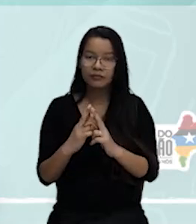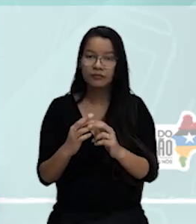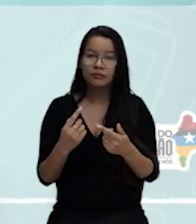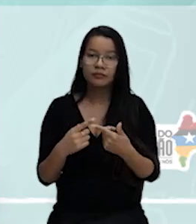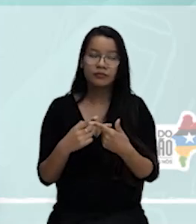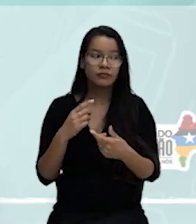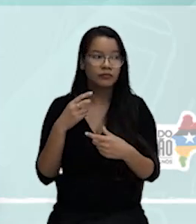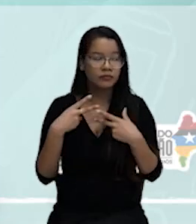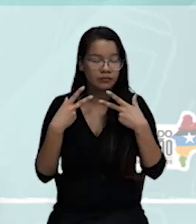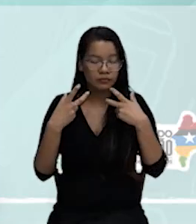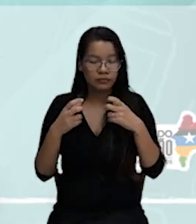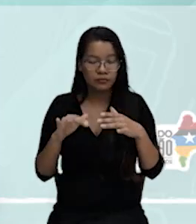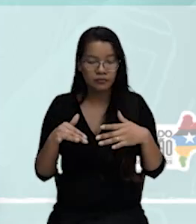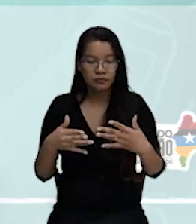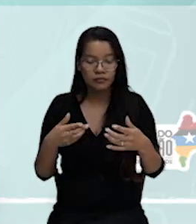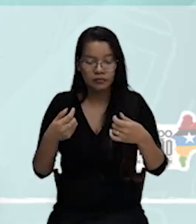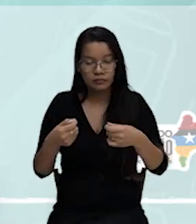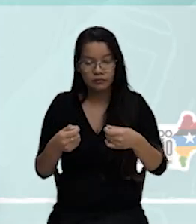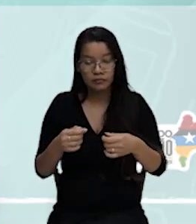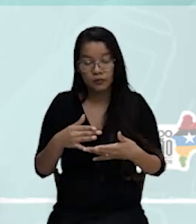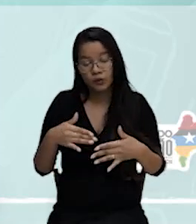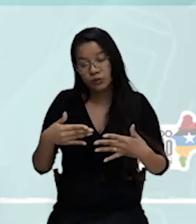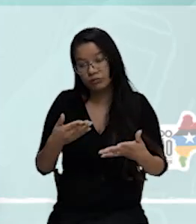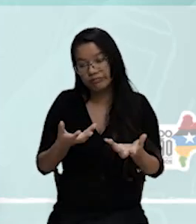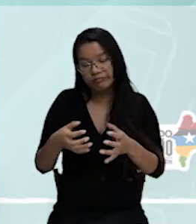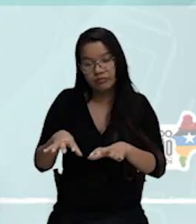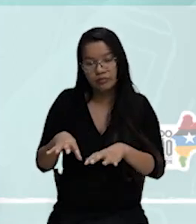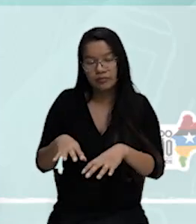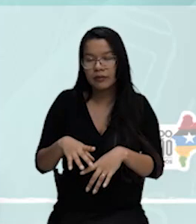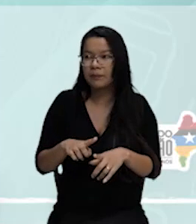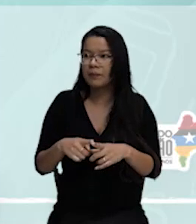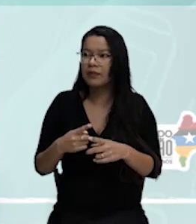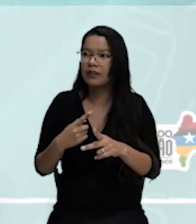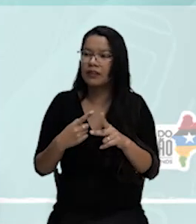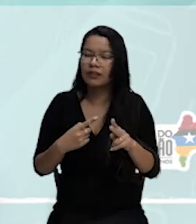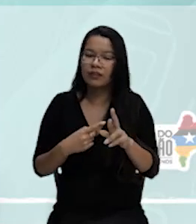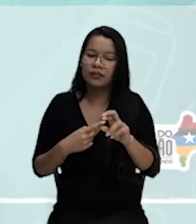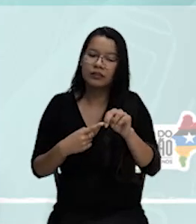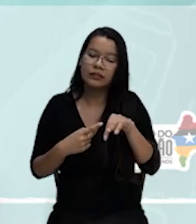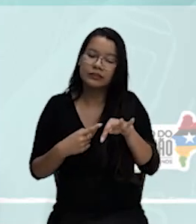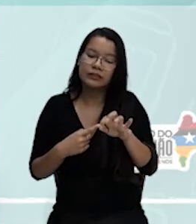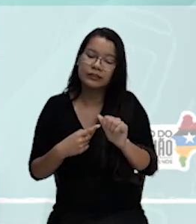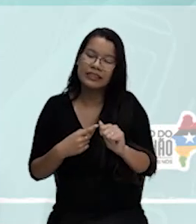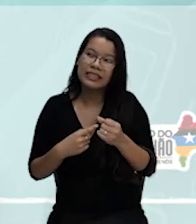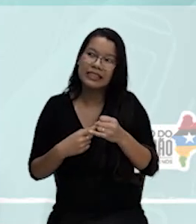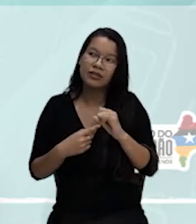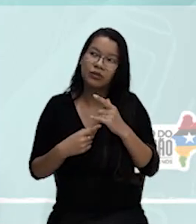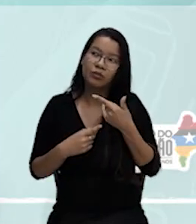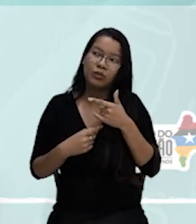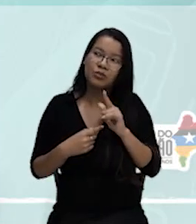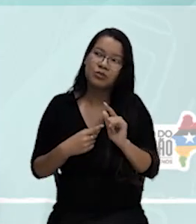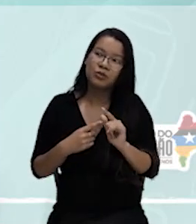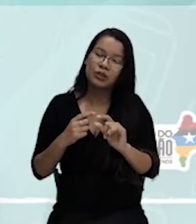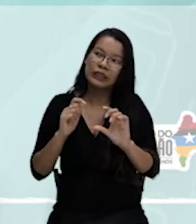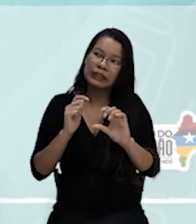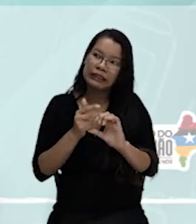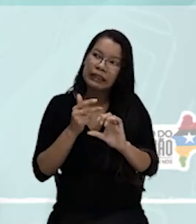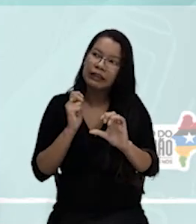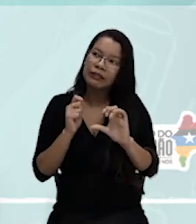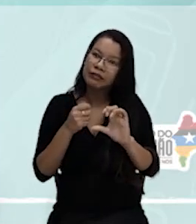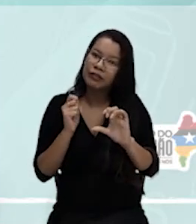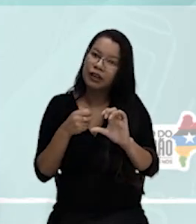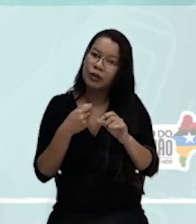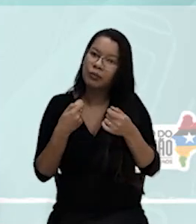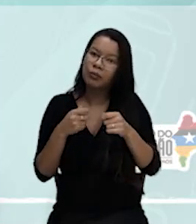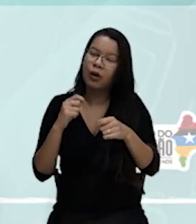que você perceba quando é necessário e quando não é. Ah, Renata, será que se isso eu não conseguir gravar, eu posso colocar na minha cabeça que